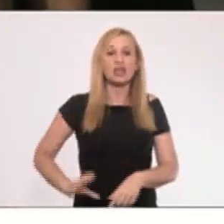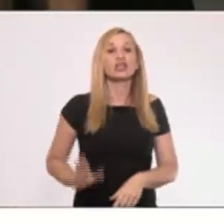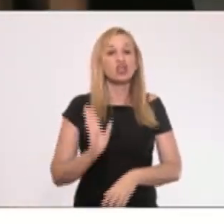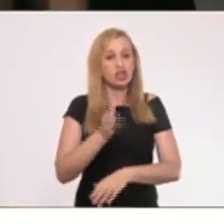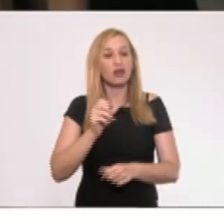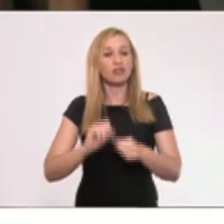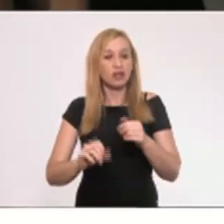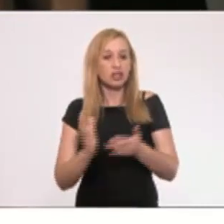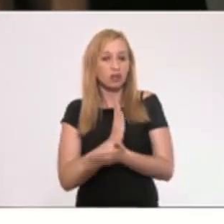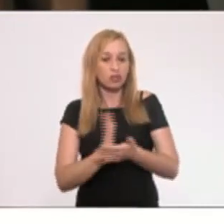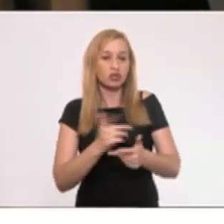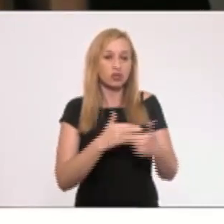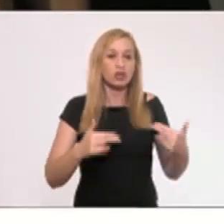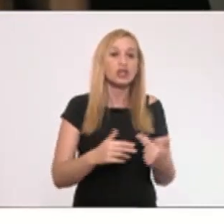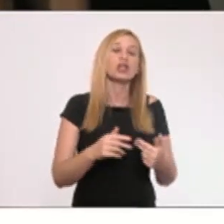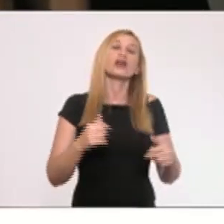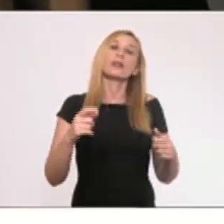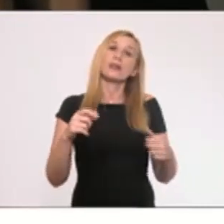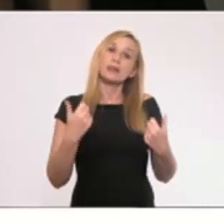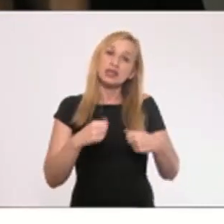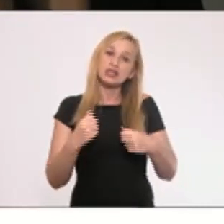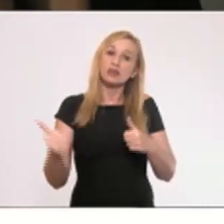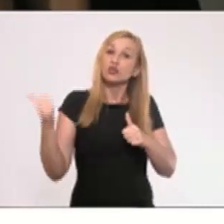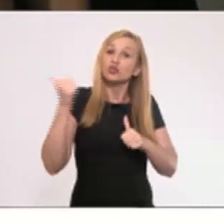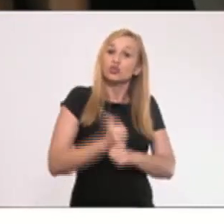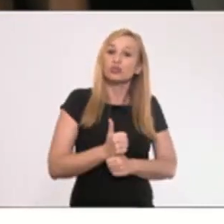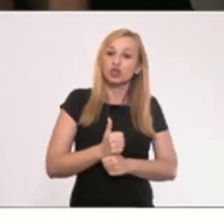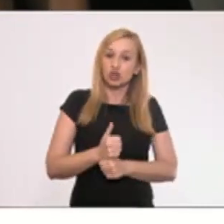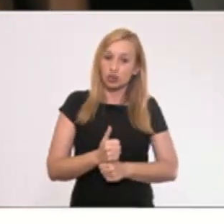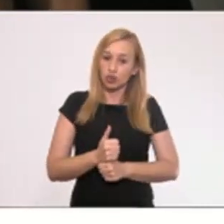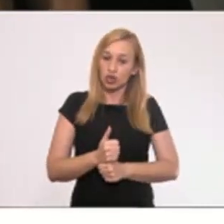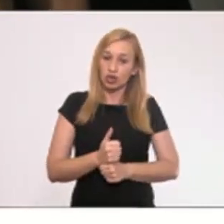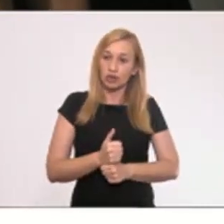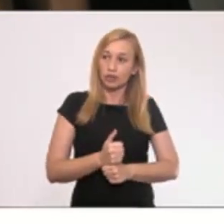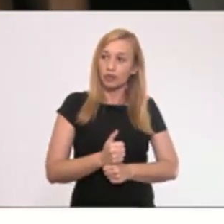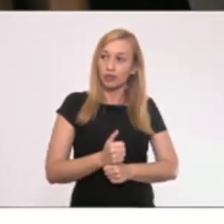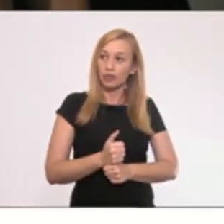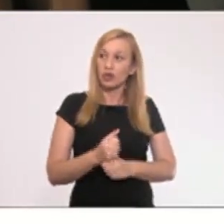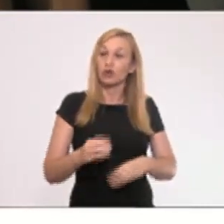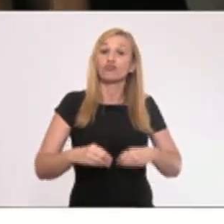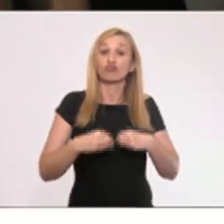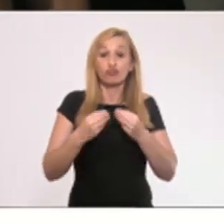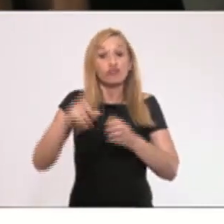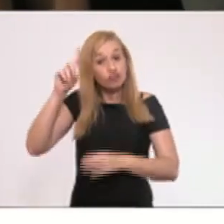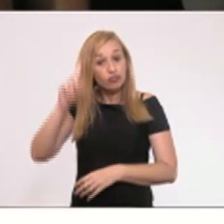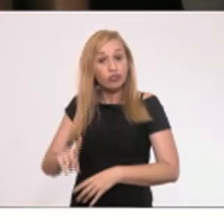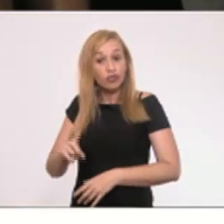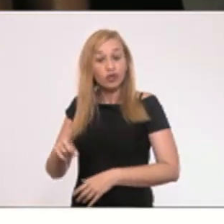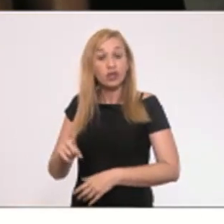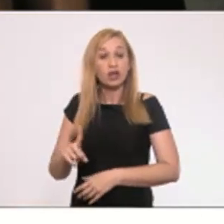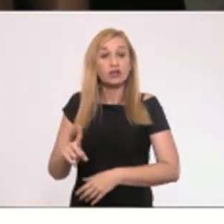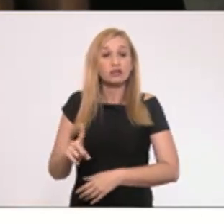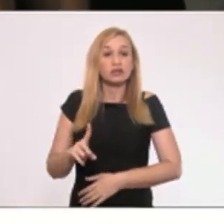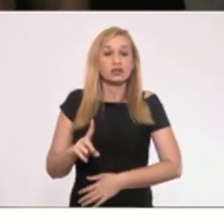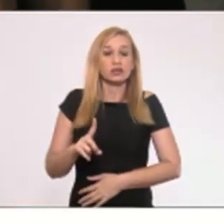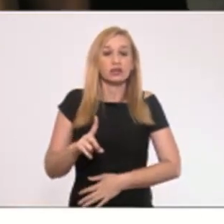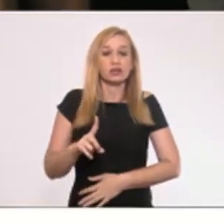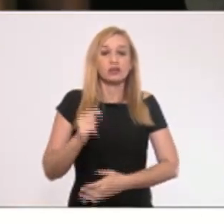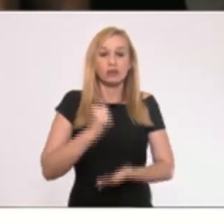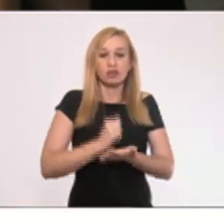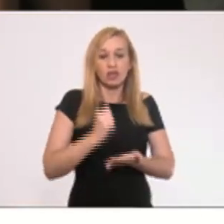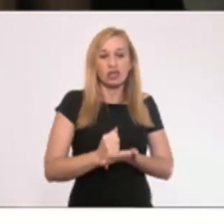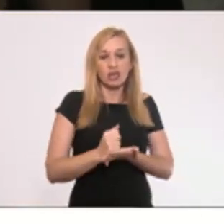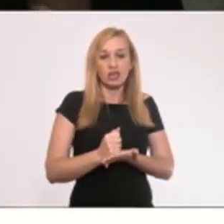tem condições de substituir a garantia que foi dada para a contratação